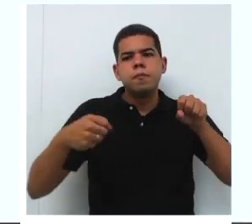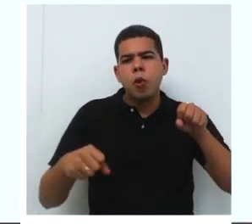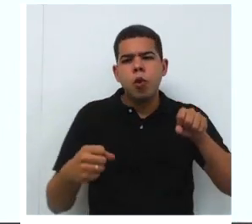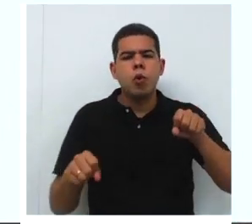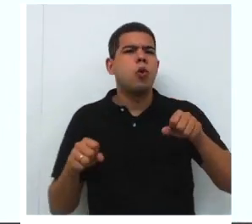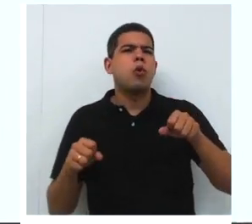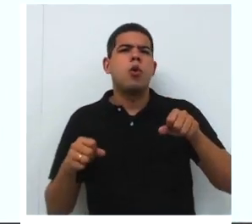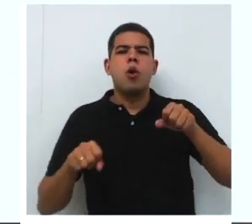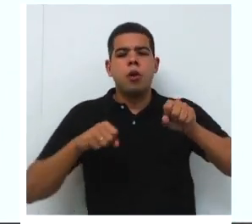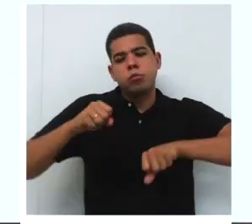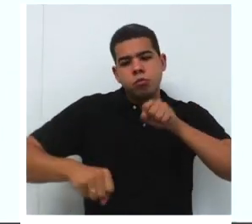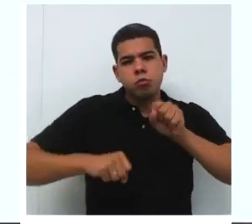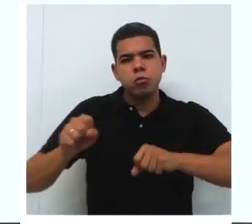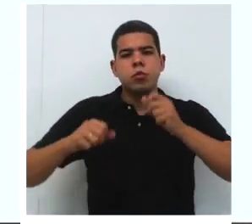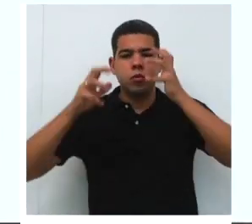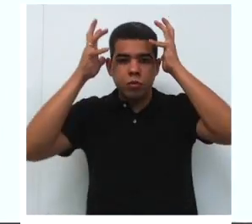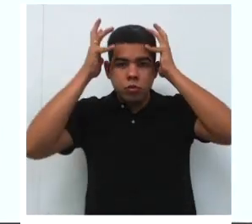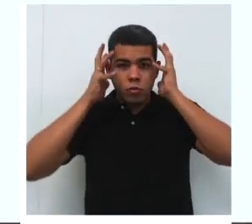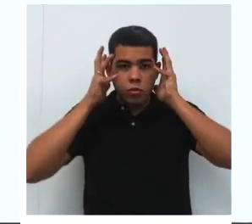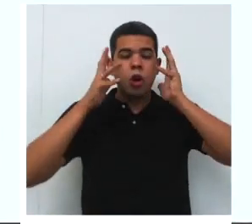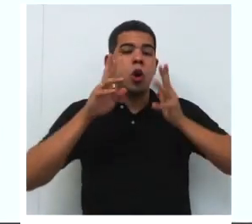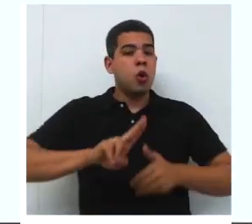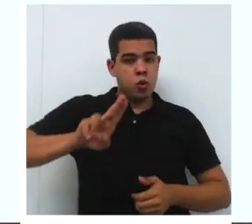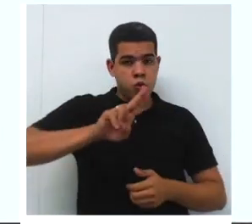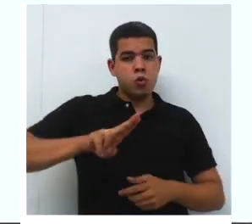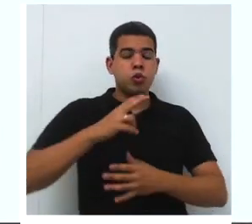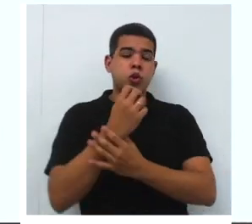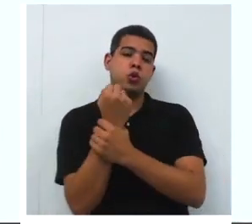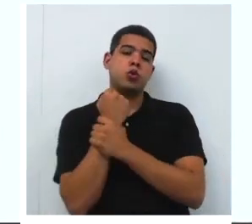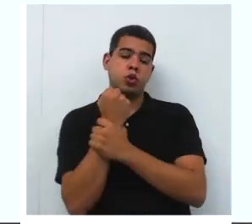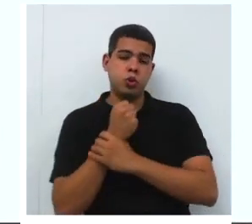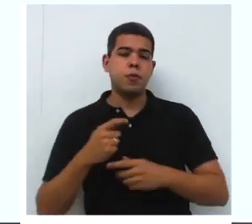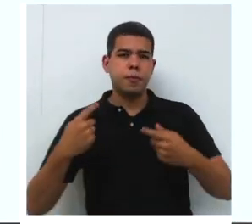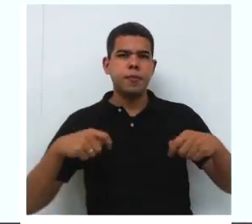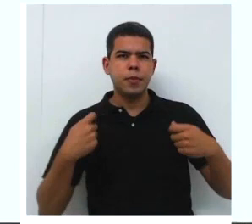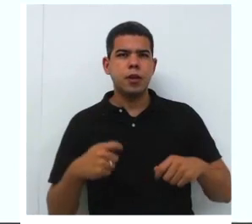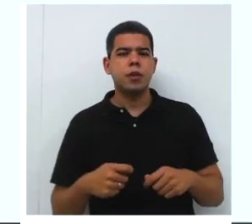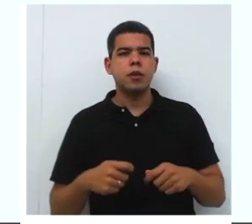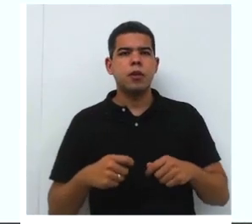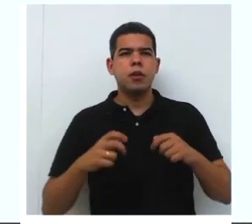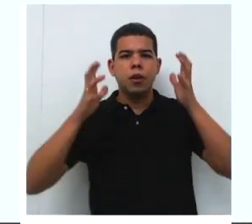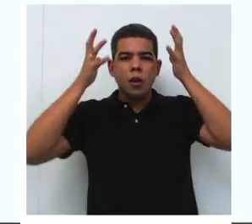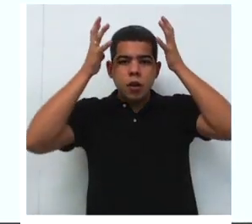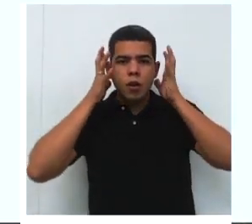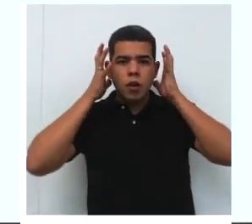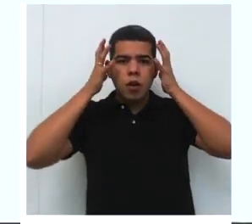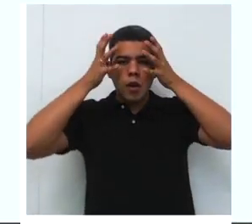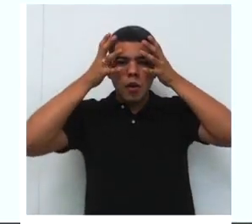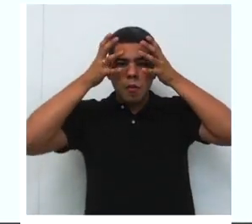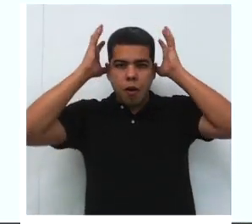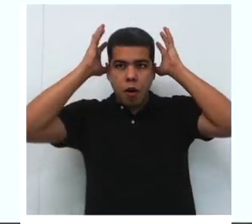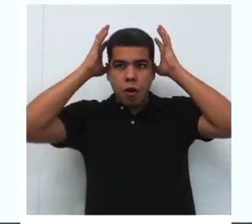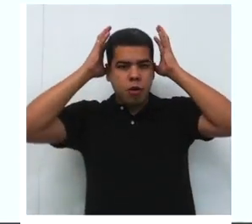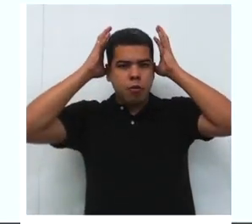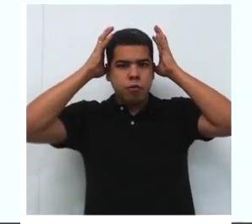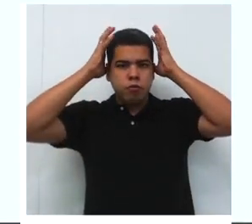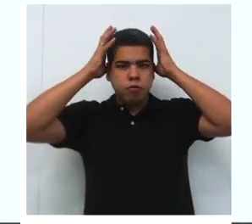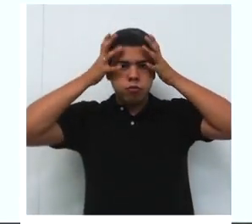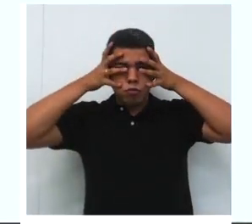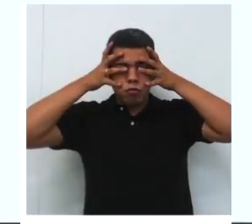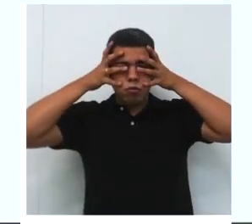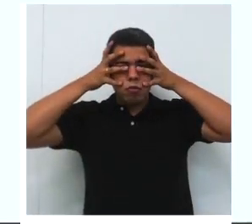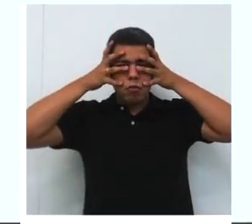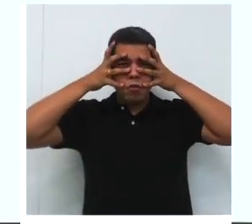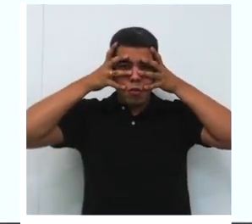ciclista. É uma questão de segurança para ele. Ele tem que utilizar o capacete e a viseira fechadinha, né? A viseira lá na frente.